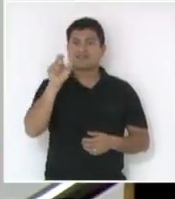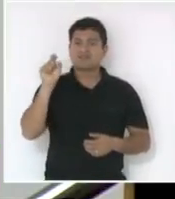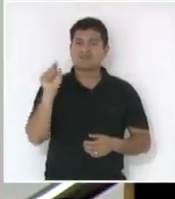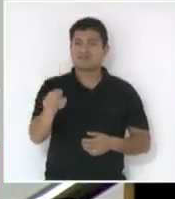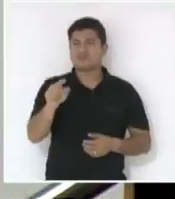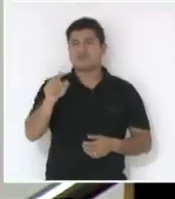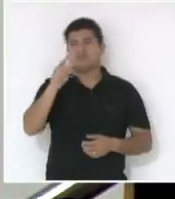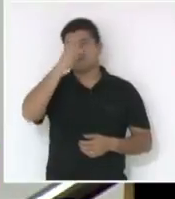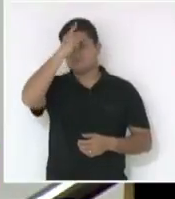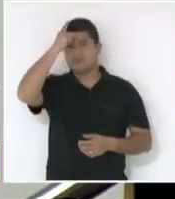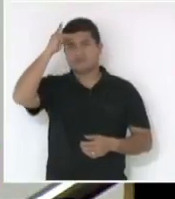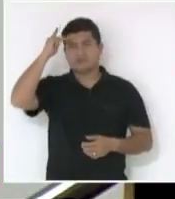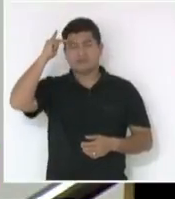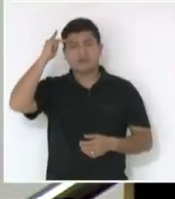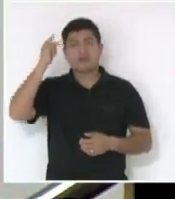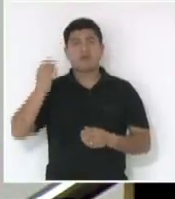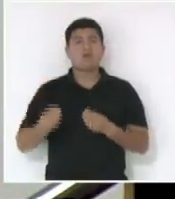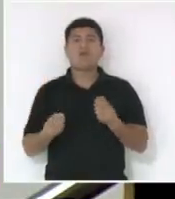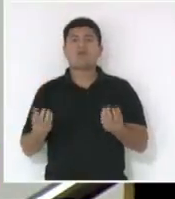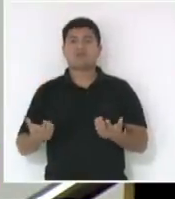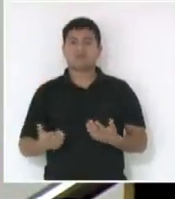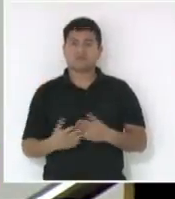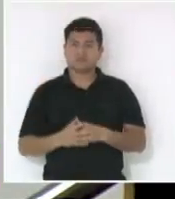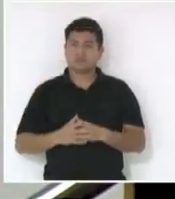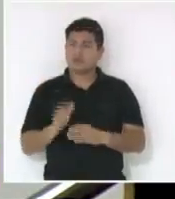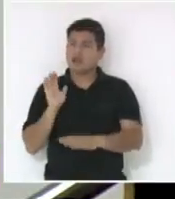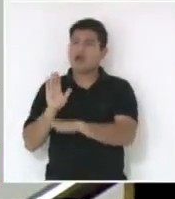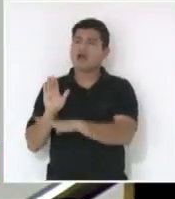pessoas, Maurício, e